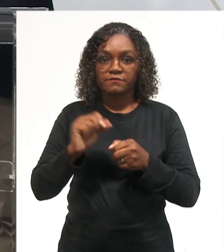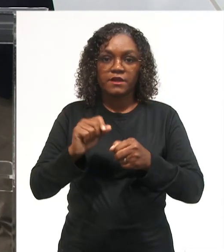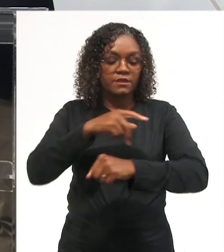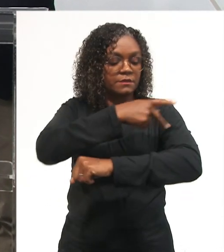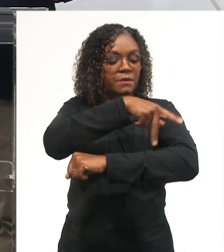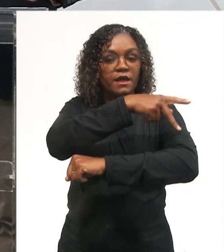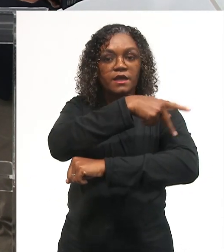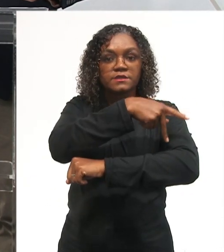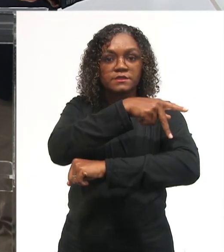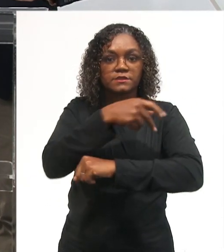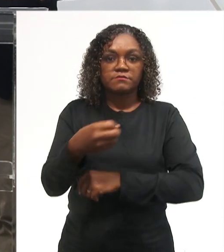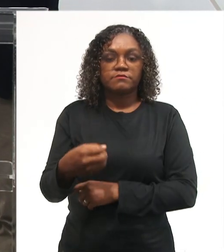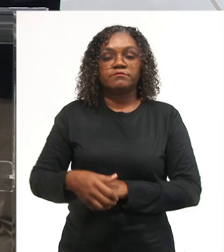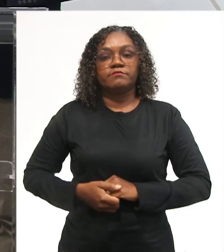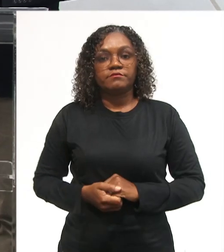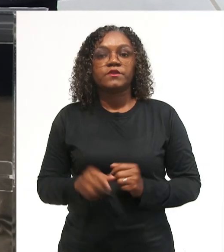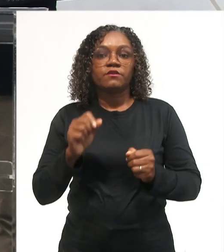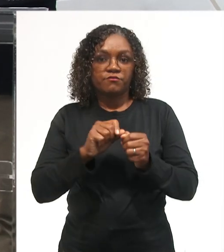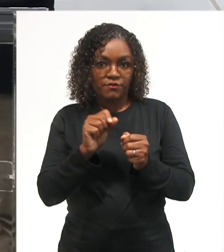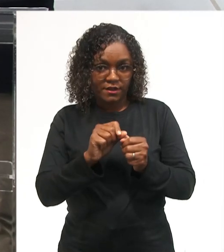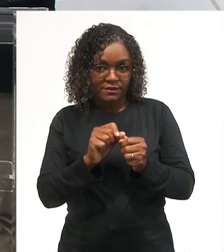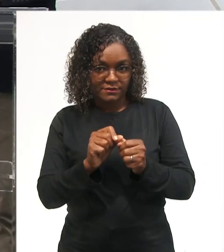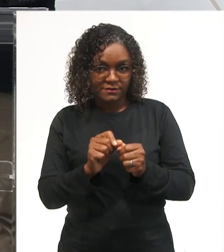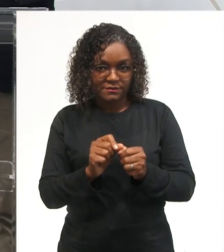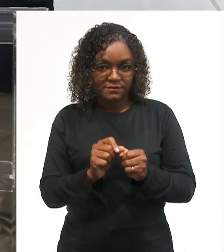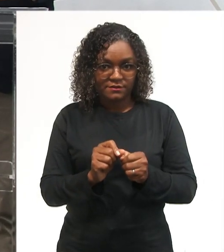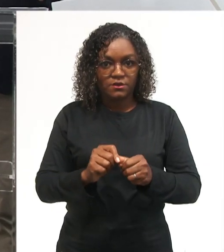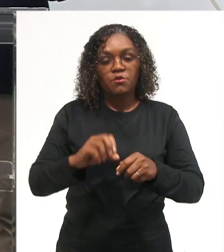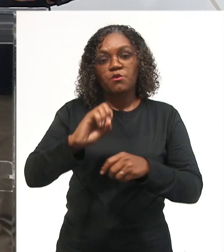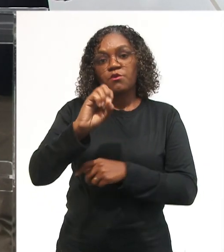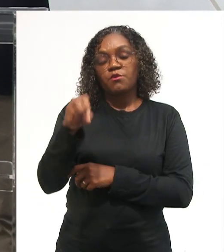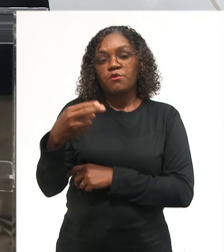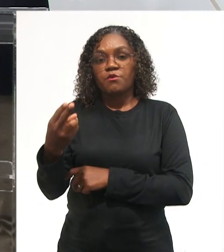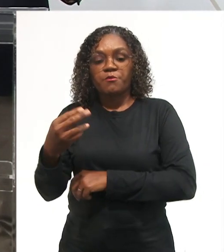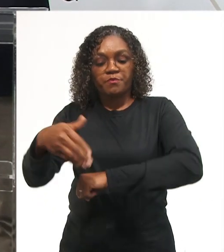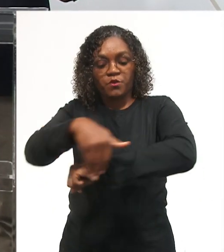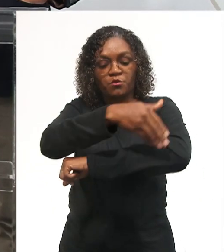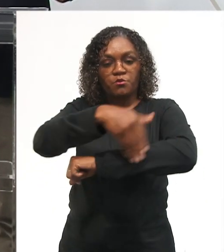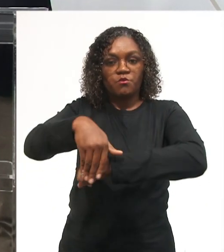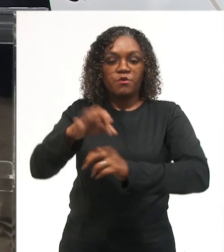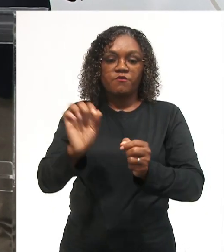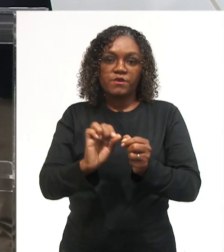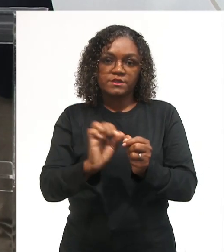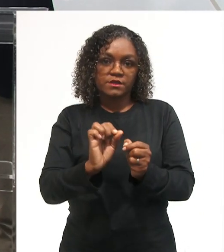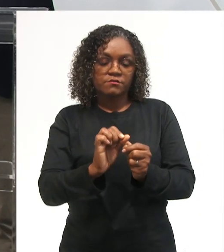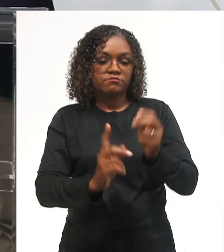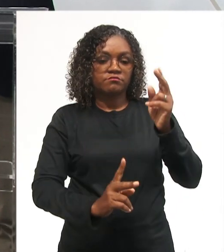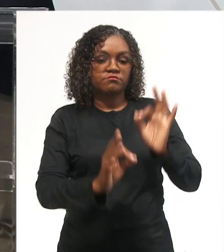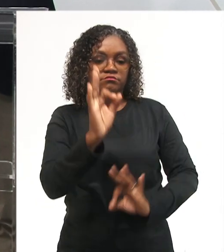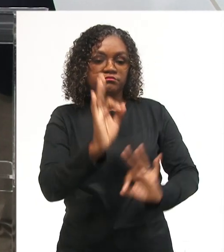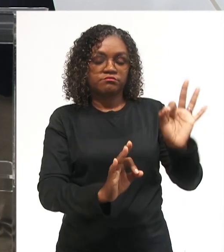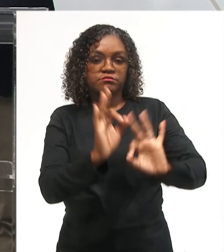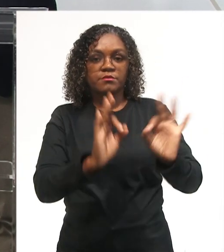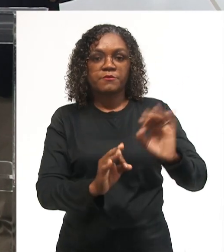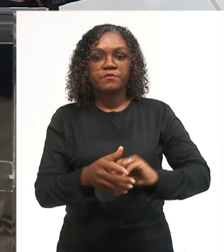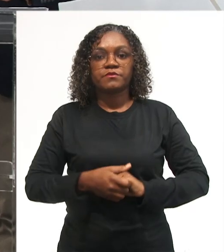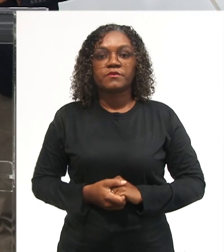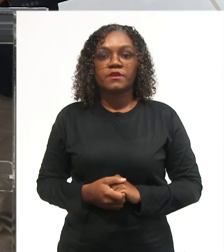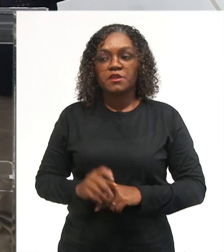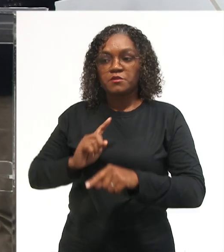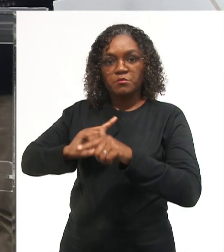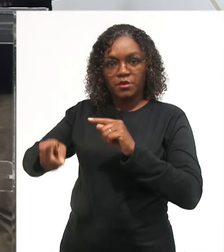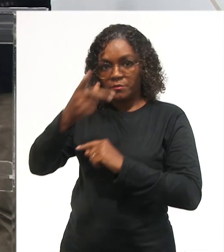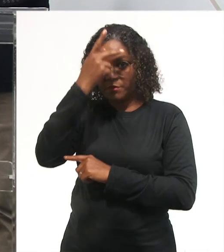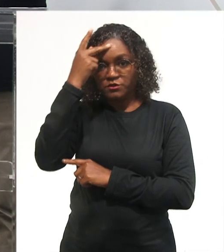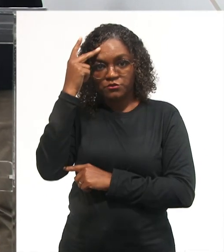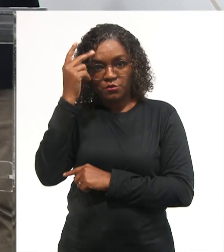pessoa usufrua dessa praça. Eu construo uma estrada. É difícil ter como impedir que essa pessoa circule por essa estrada.